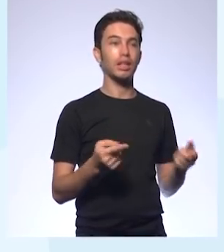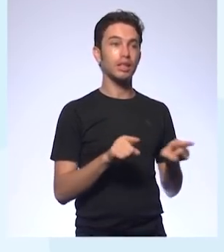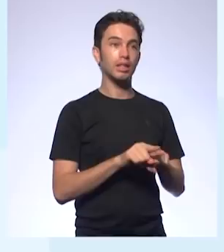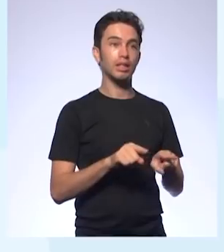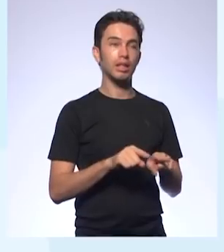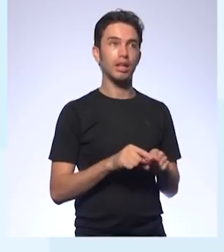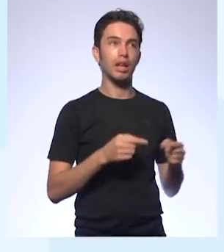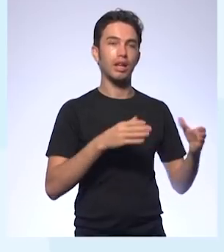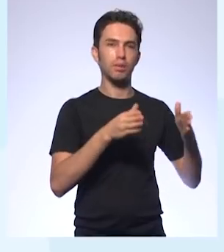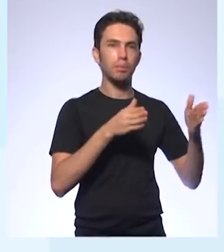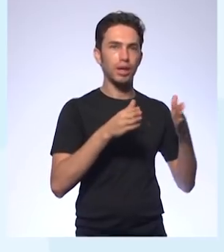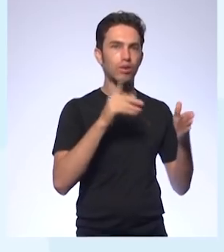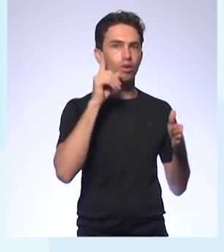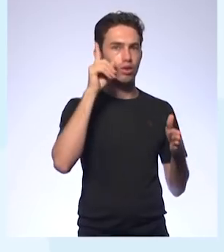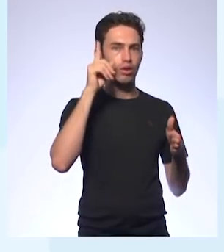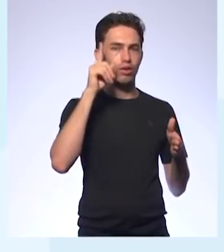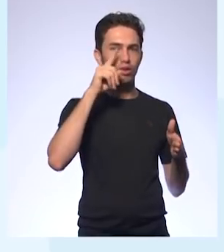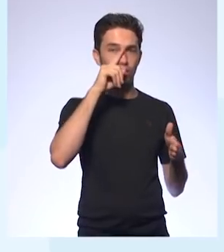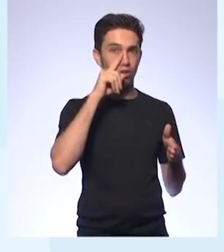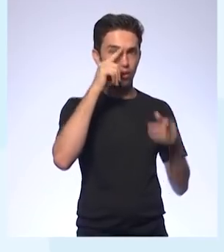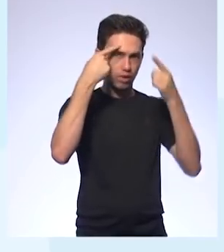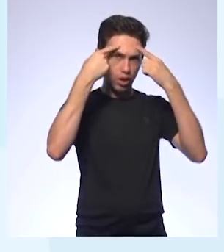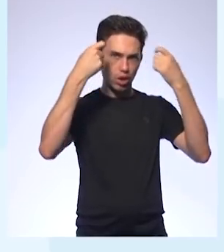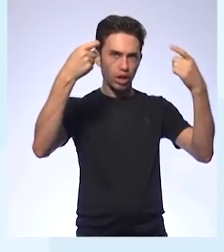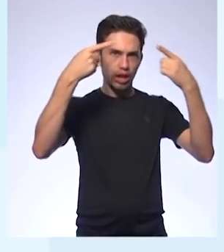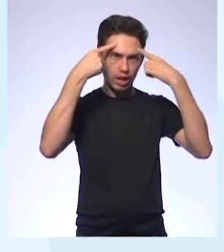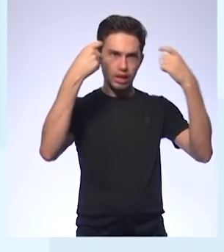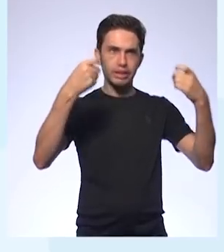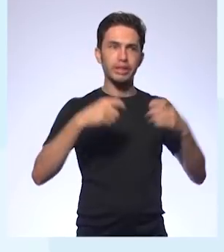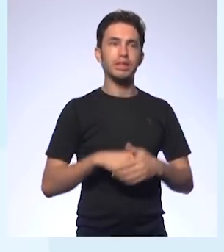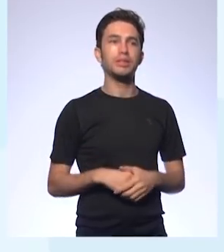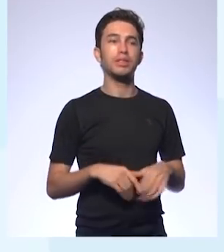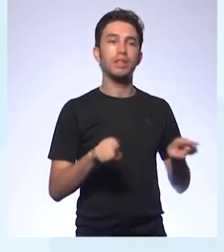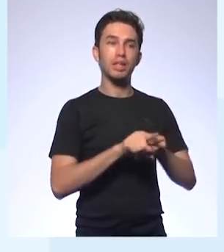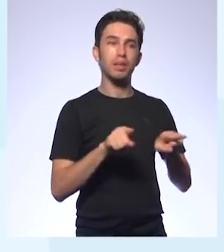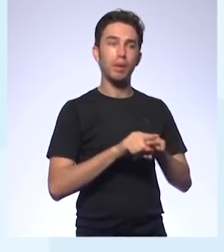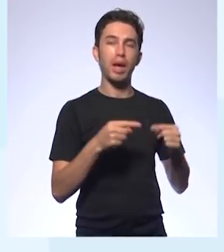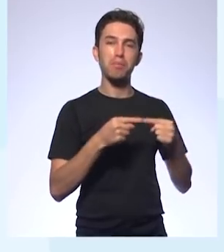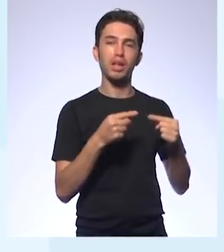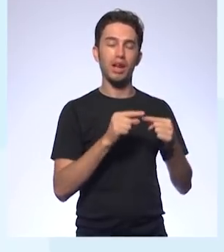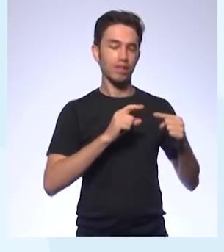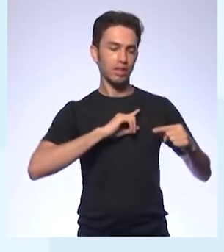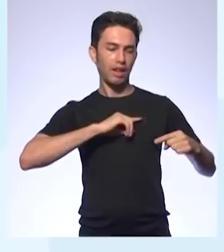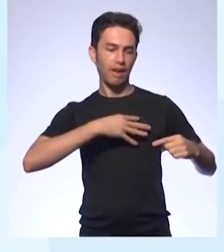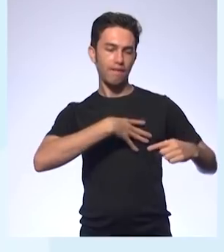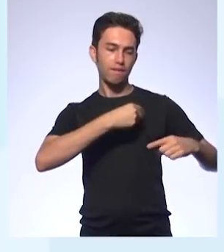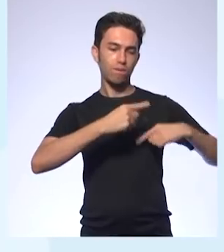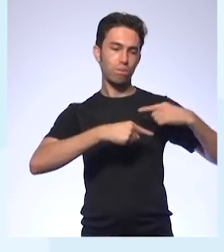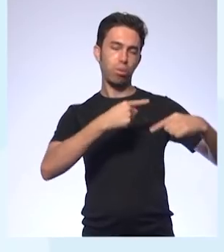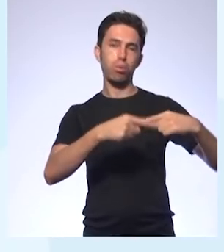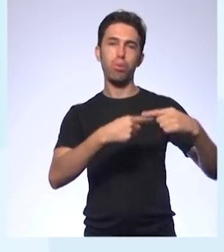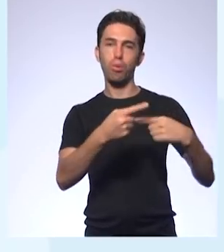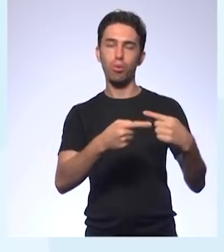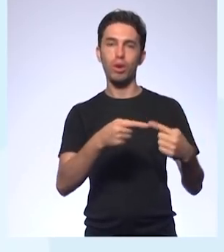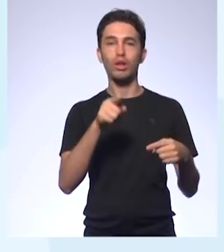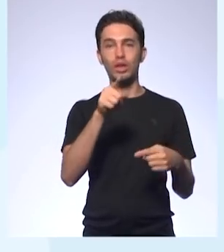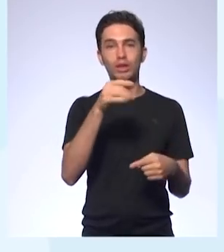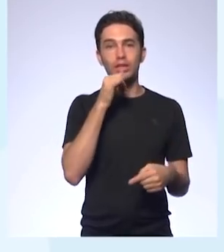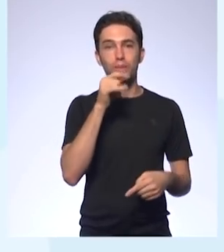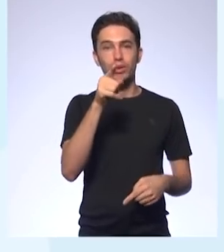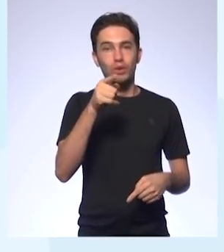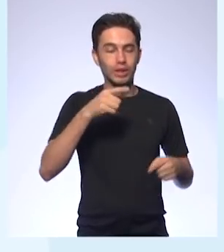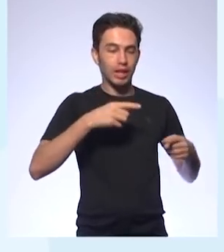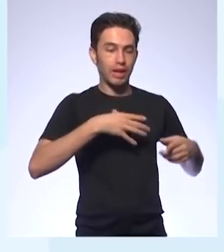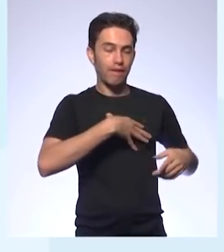Era um período de muita violência. Era uma condição hereditária. Então, se você é servo, pensa que a sua família